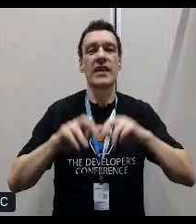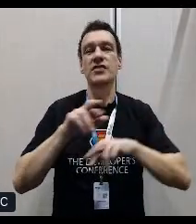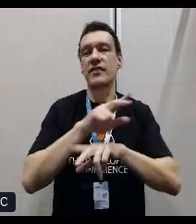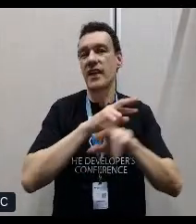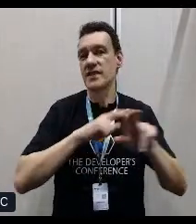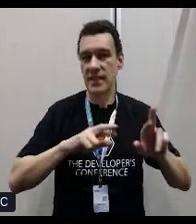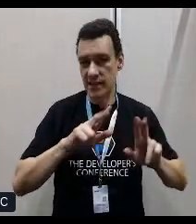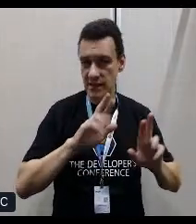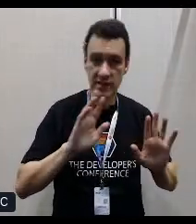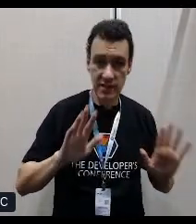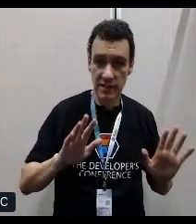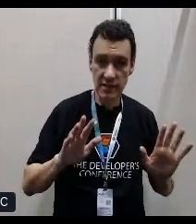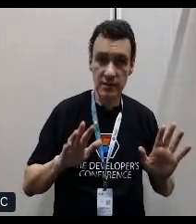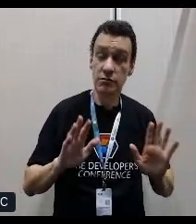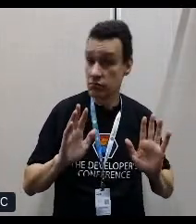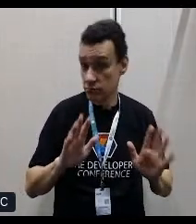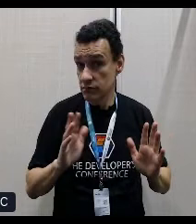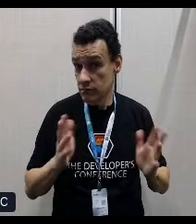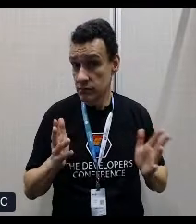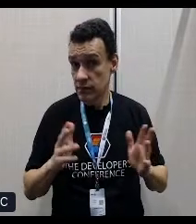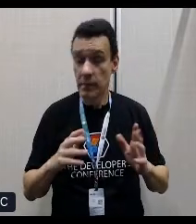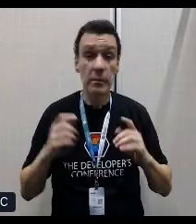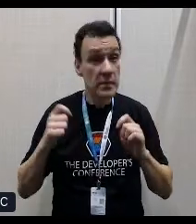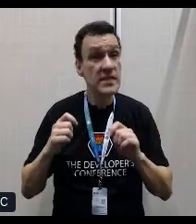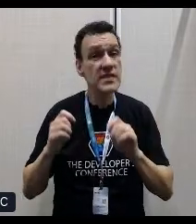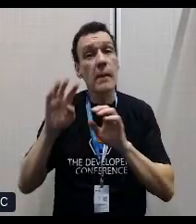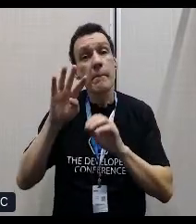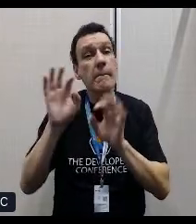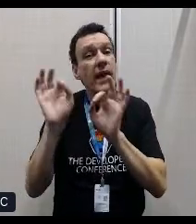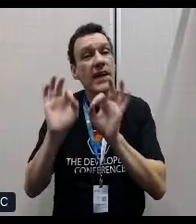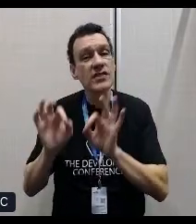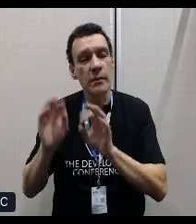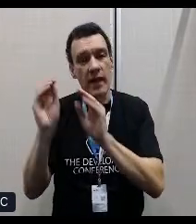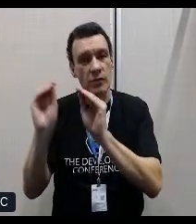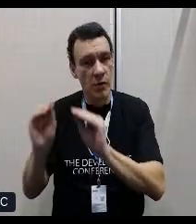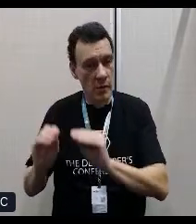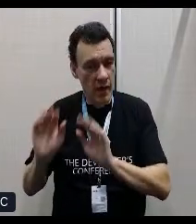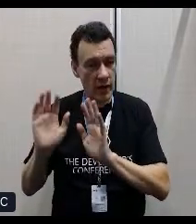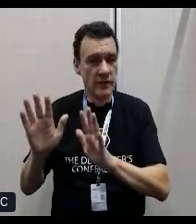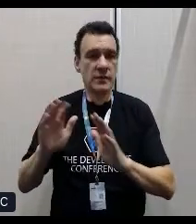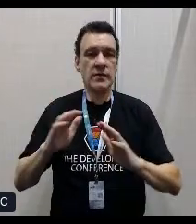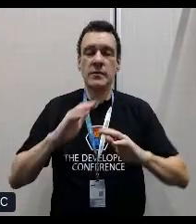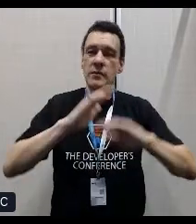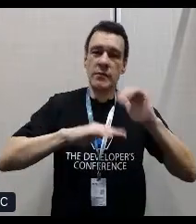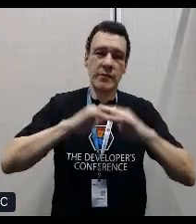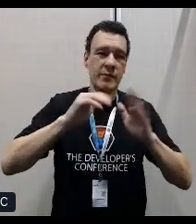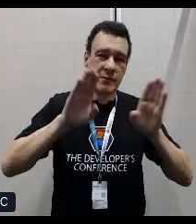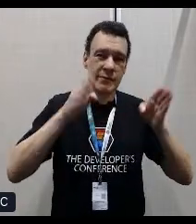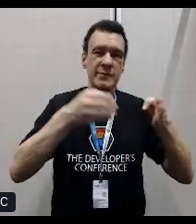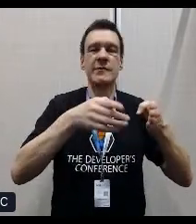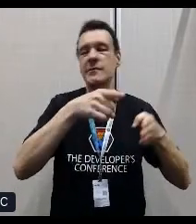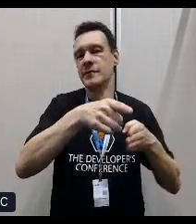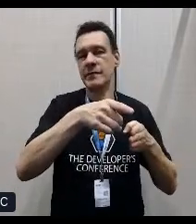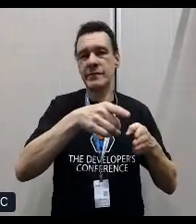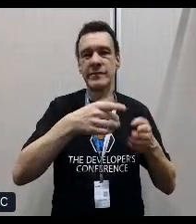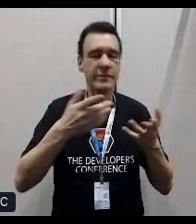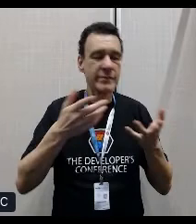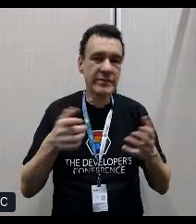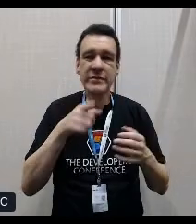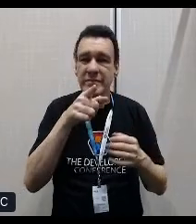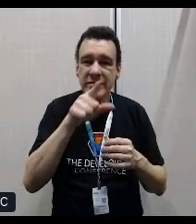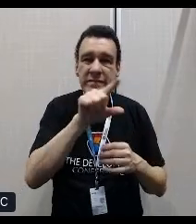diferentes estão representadas em seu planejamento, habilidades adequadas, o segundo ponto, você escolheu funcionários e